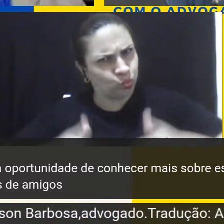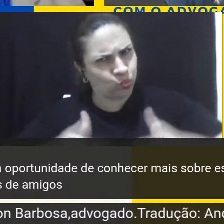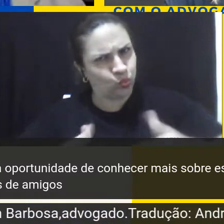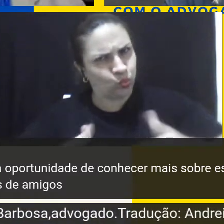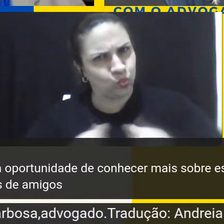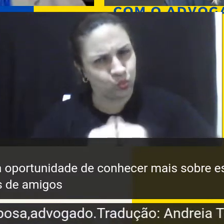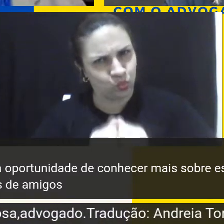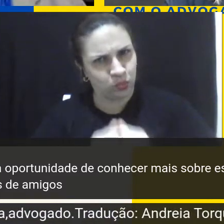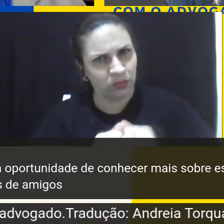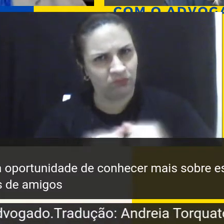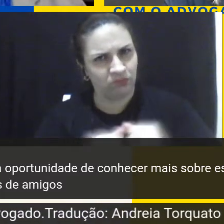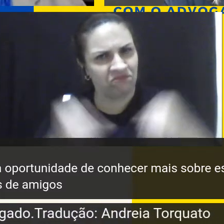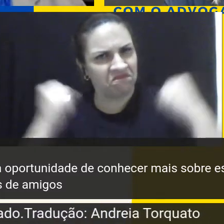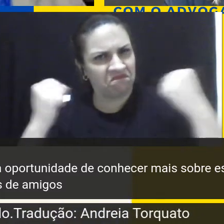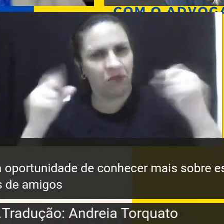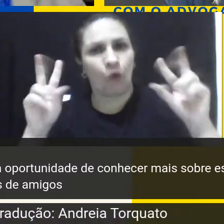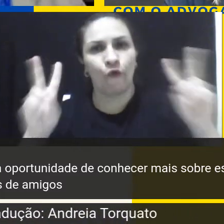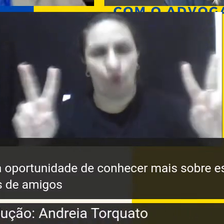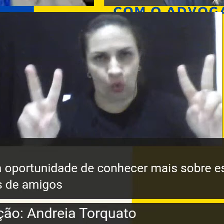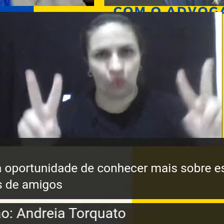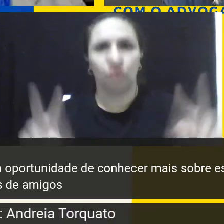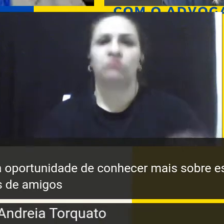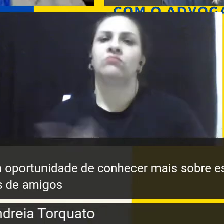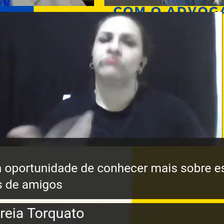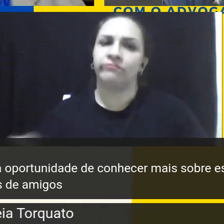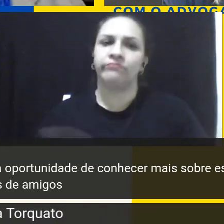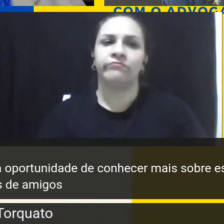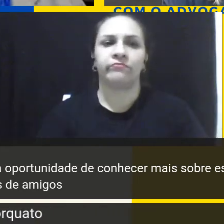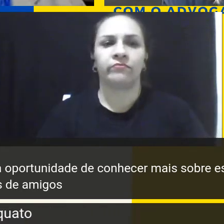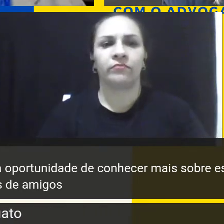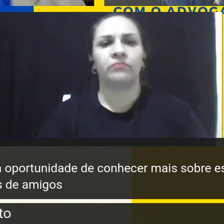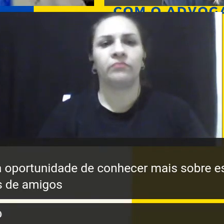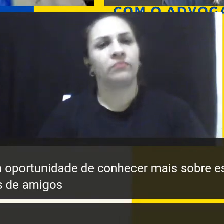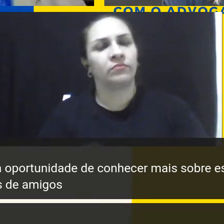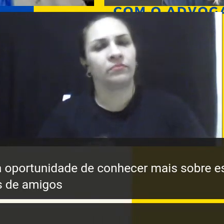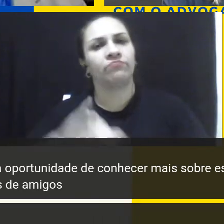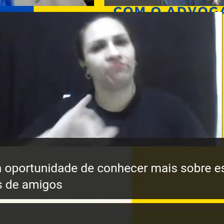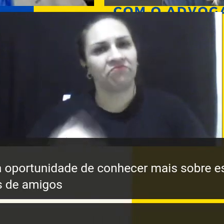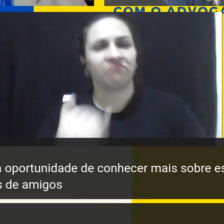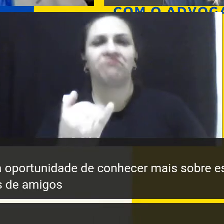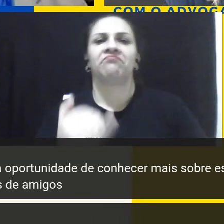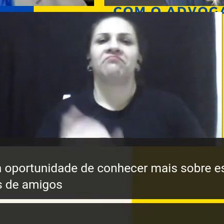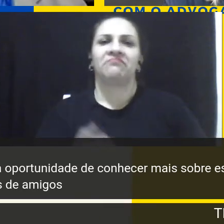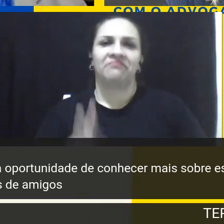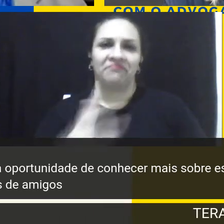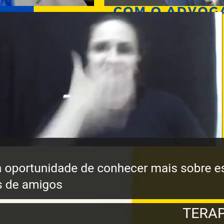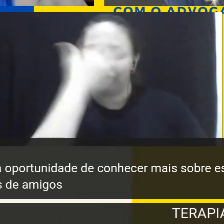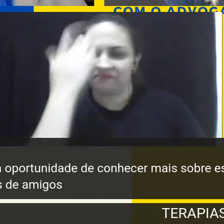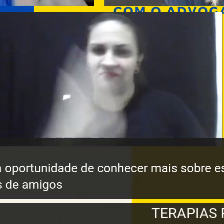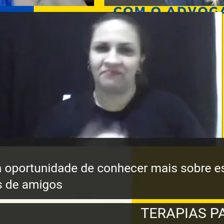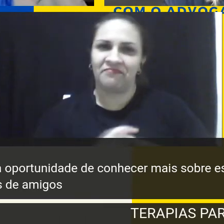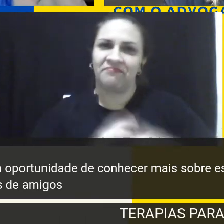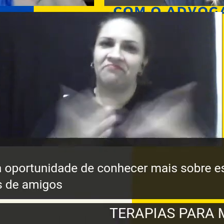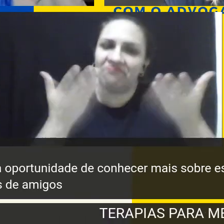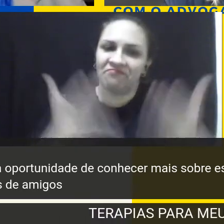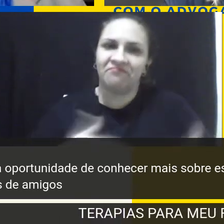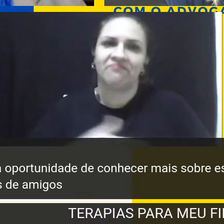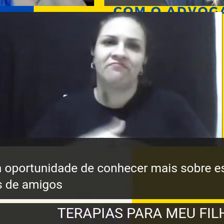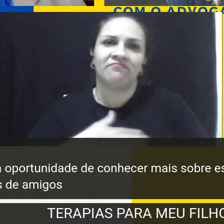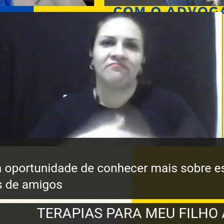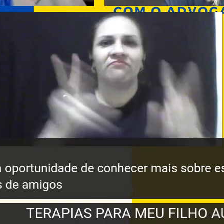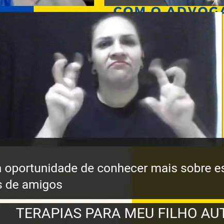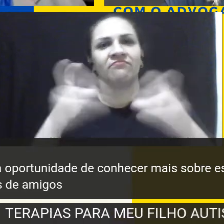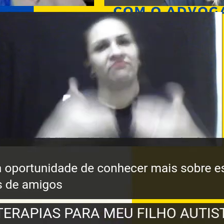e fazem parte da comissão. Então, é o que a Rita disse. Ela também deve ser uma pessoa que gostam aí